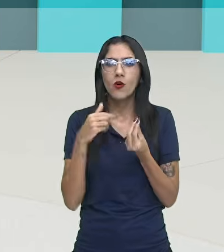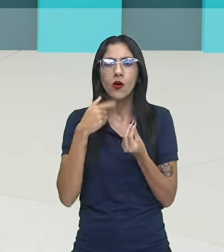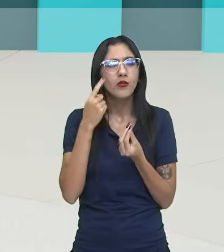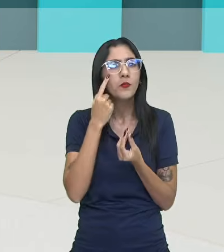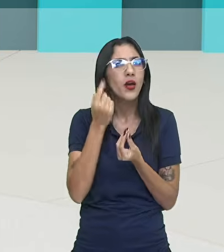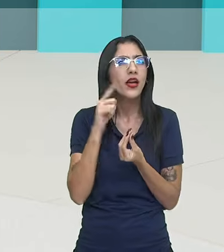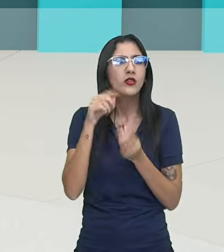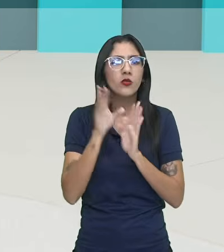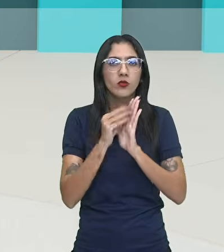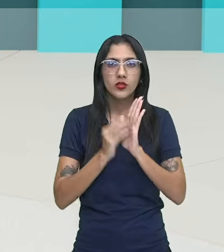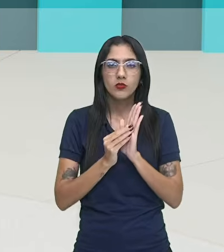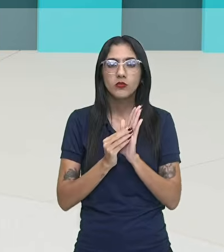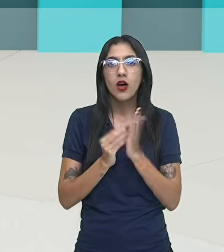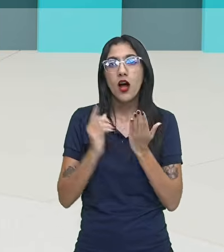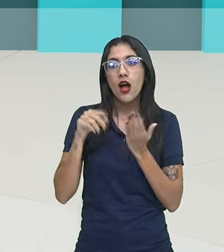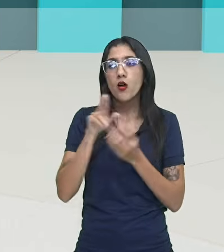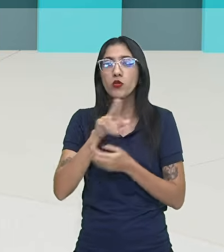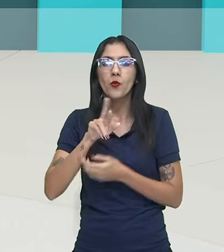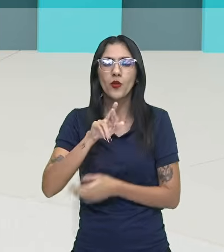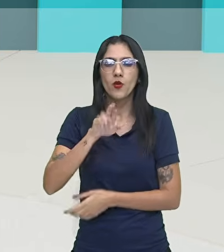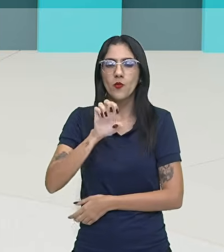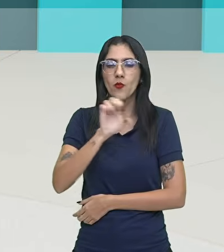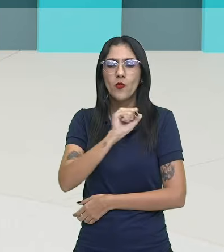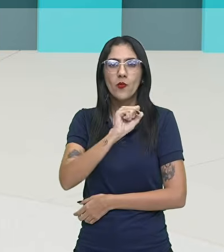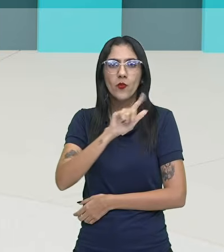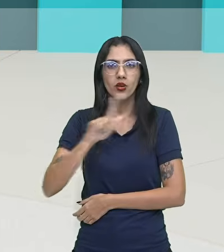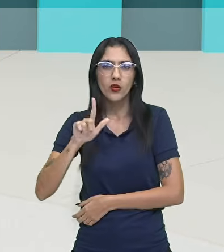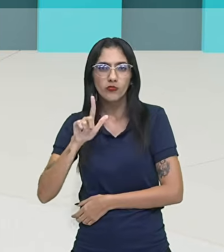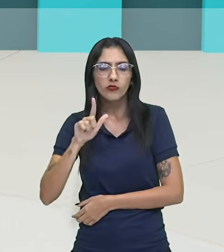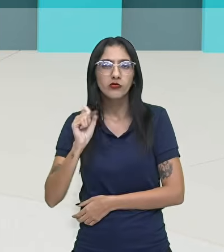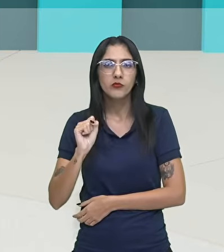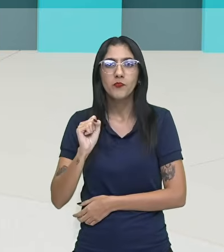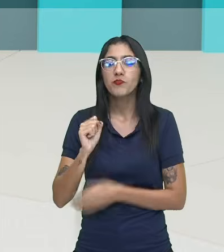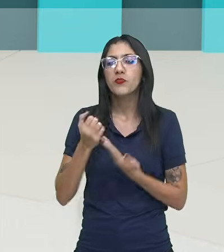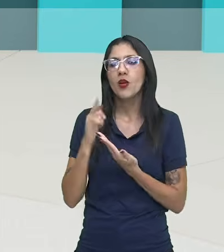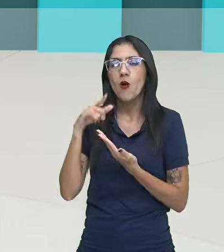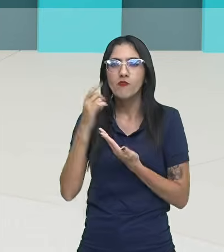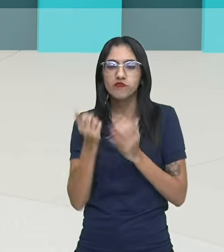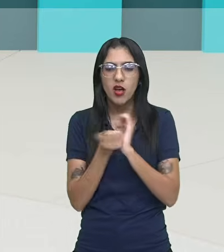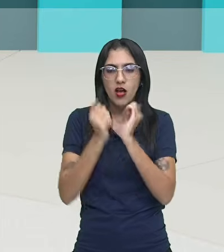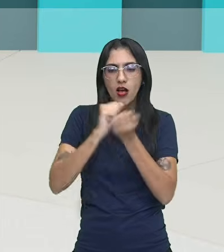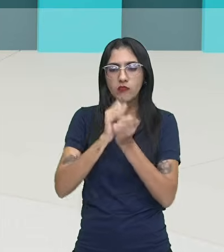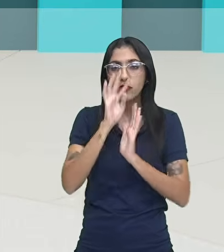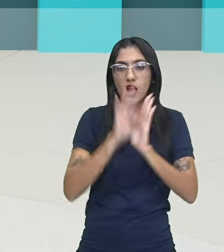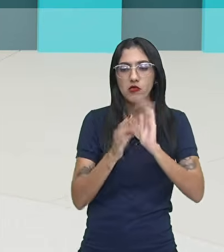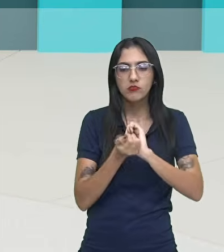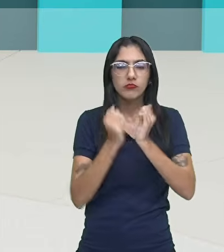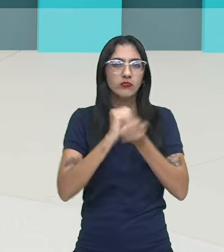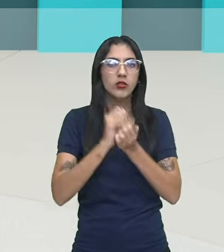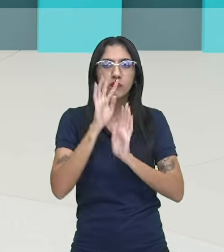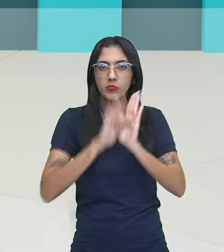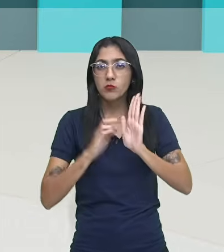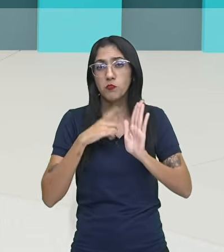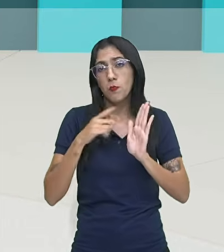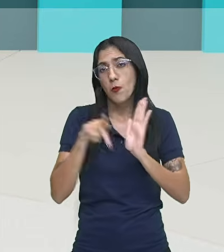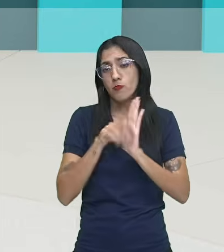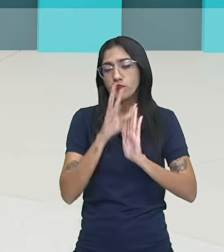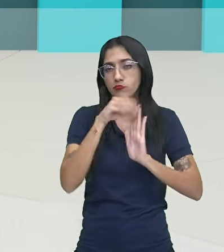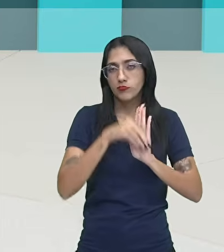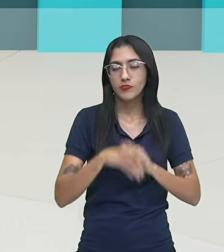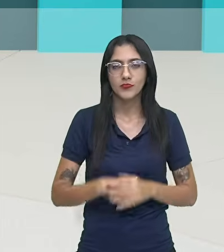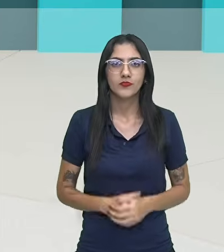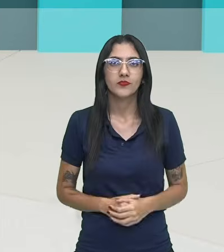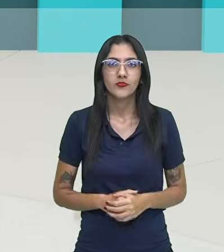chamo isso? Aí eu chamo isso de Reels, não é? É um texto, naquele formato ali de vídeo, que aparece no digital. O